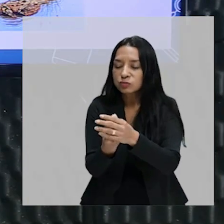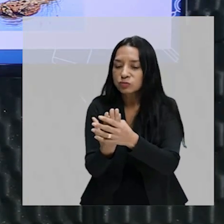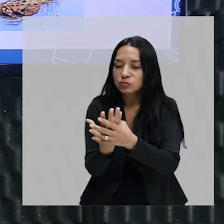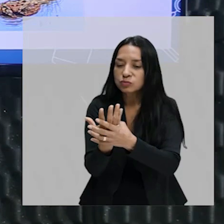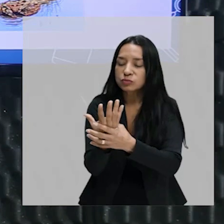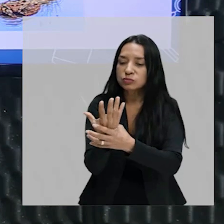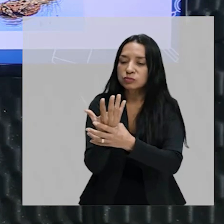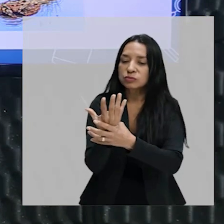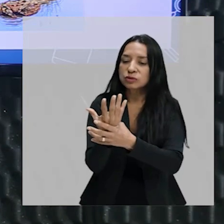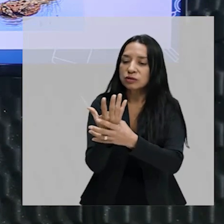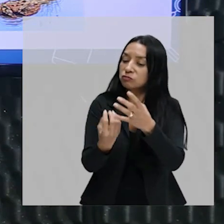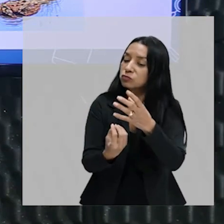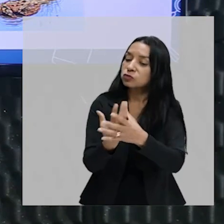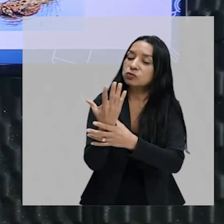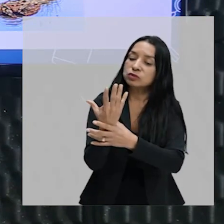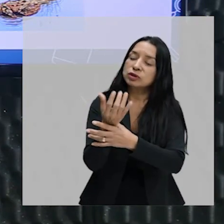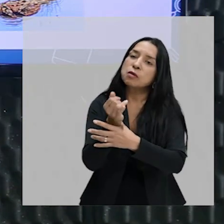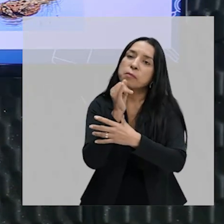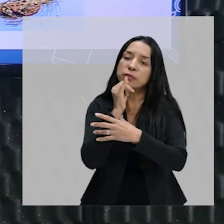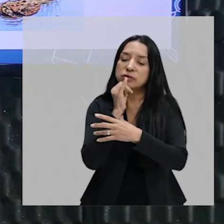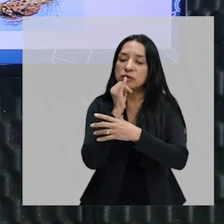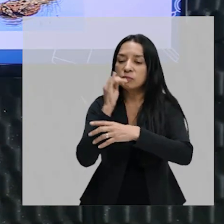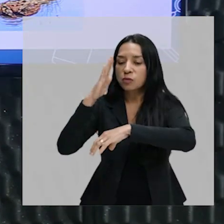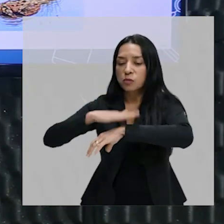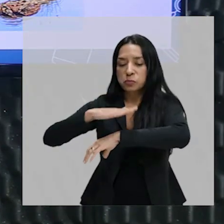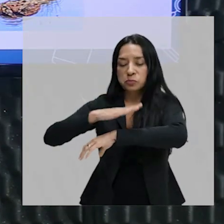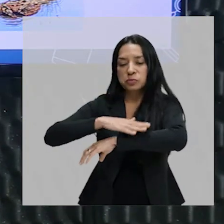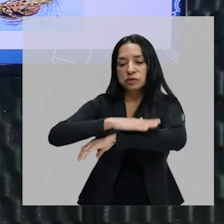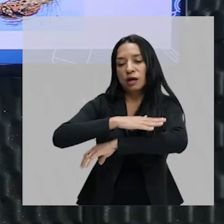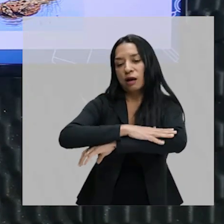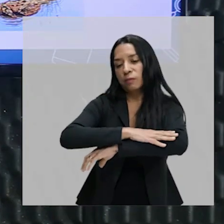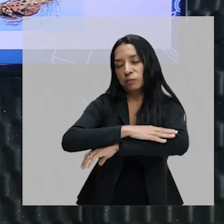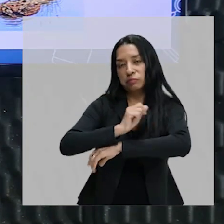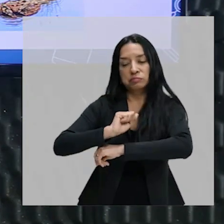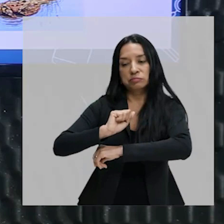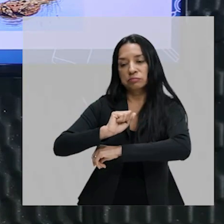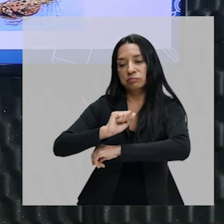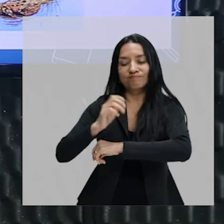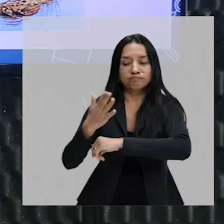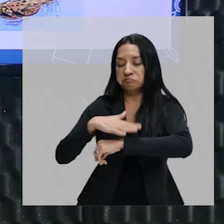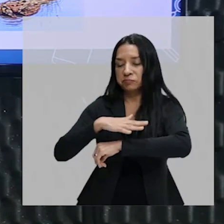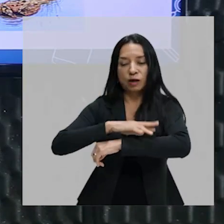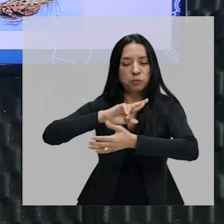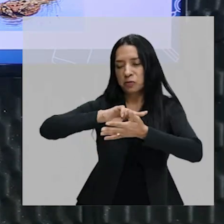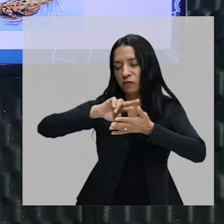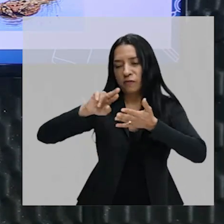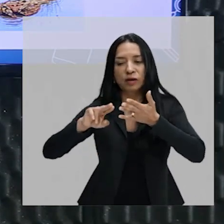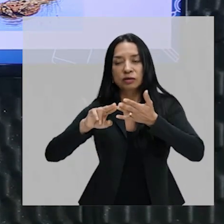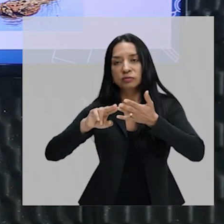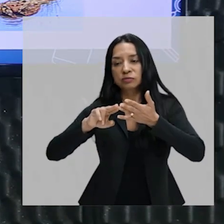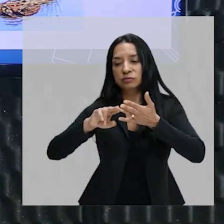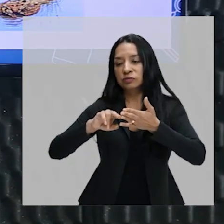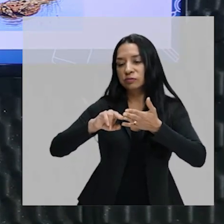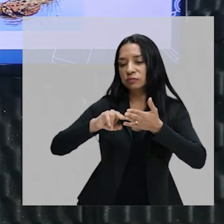poderia se originar por exemplo sapos rãs pererecas né os animais que